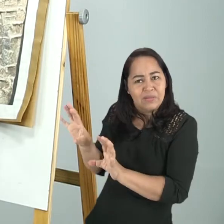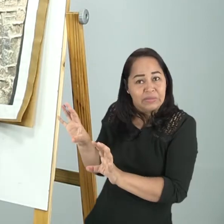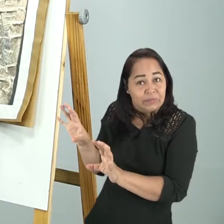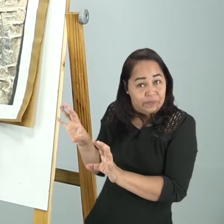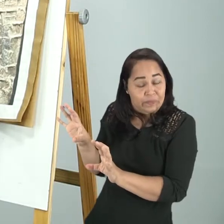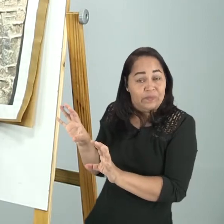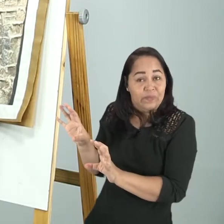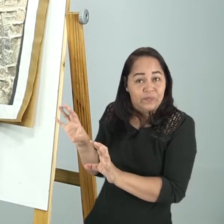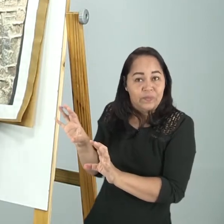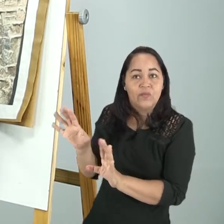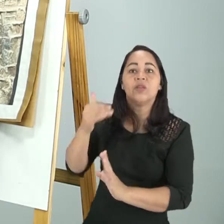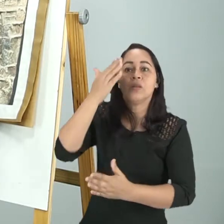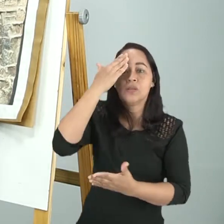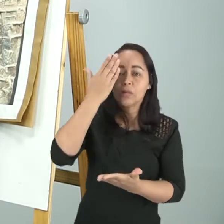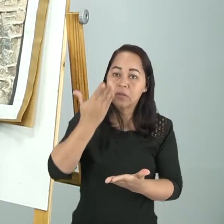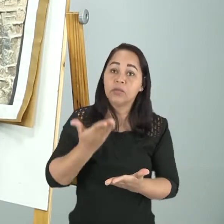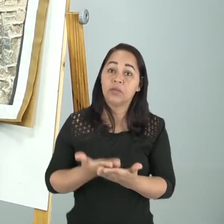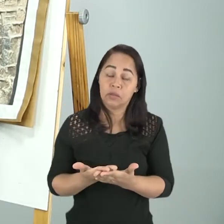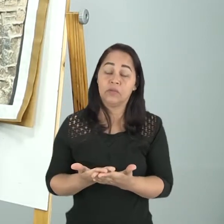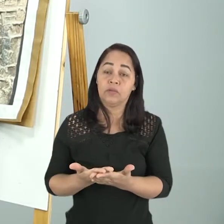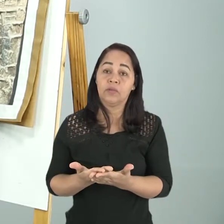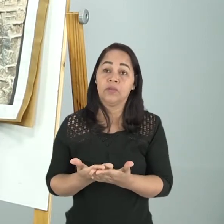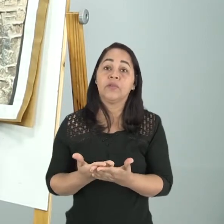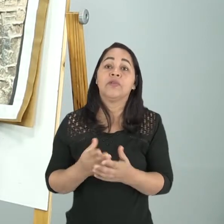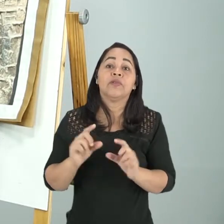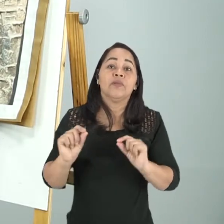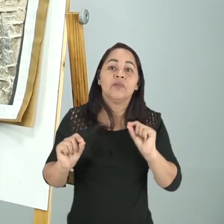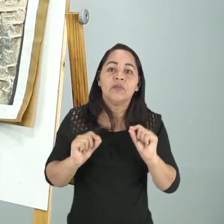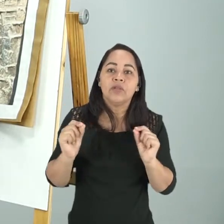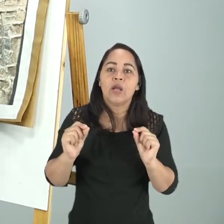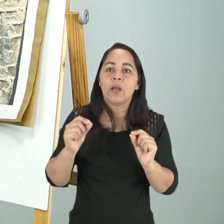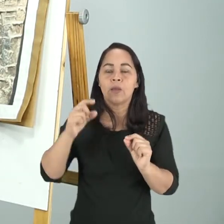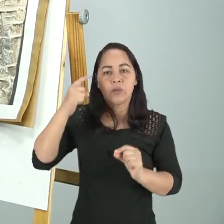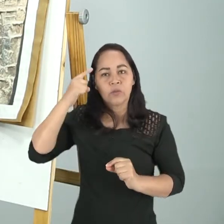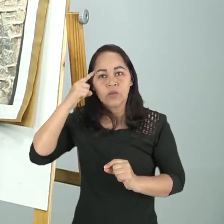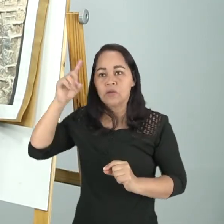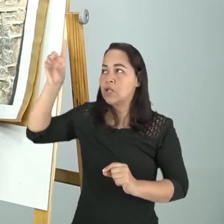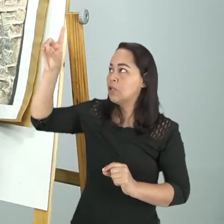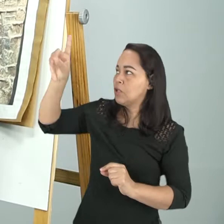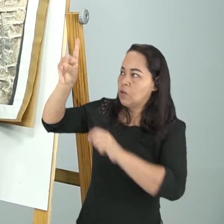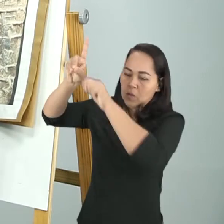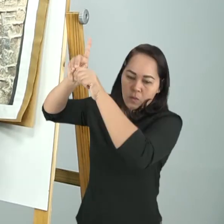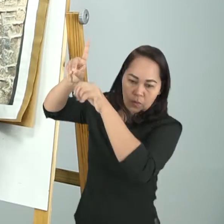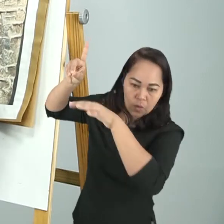Eles acreditavam de fato que vinham de divindades, né?